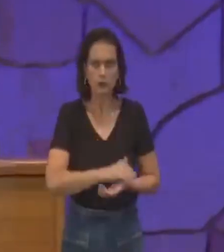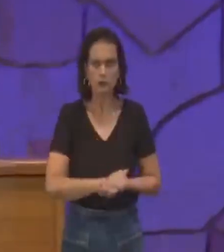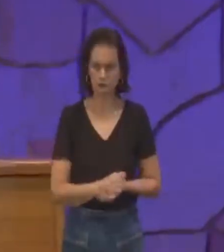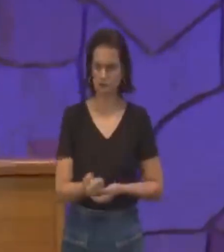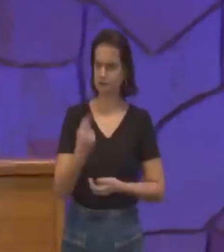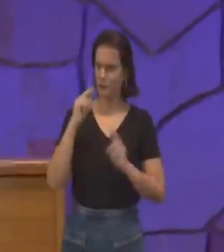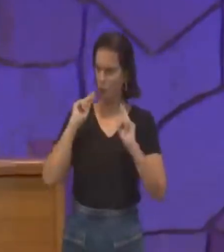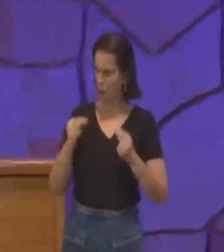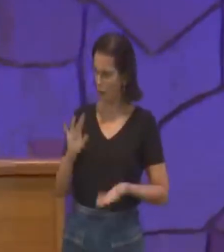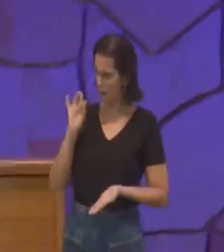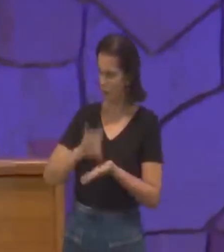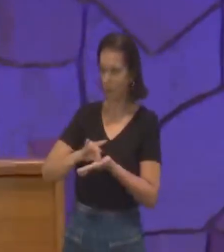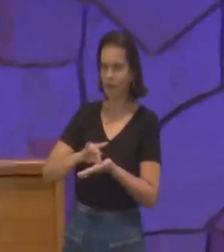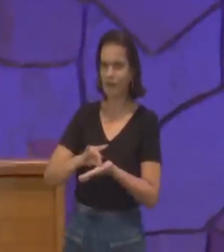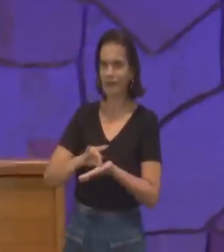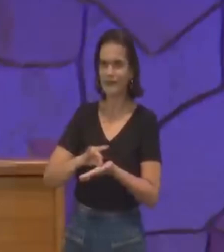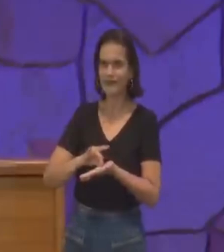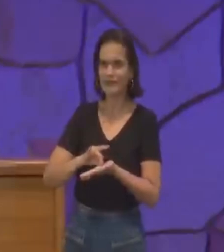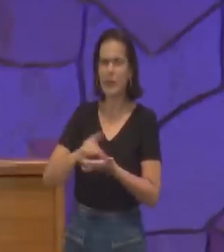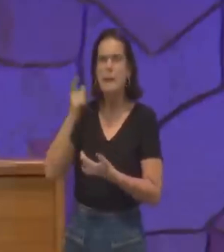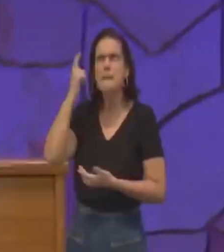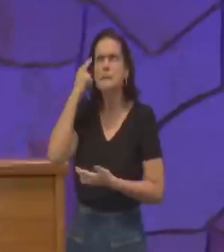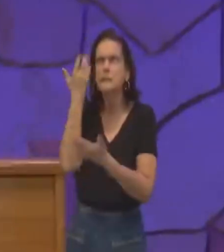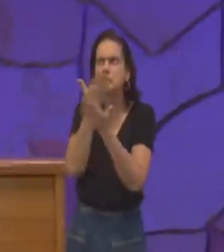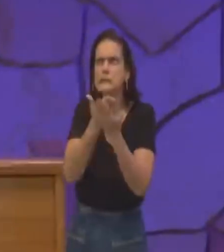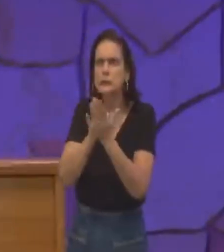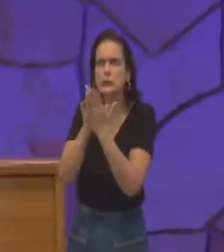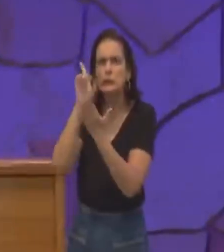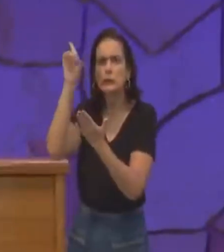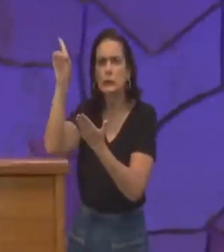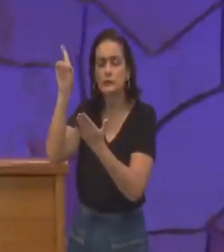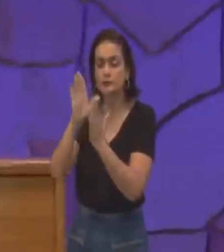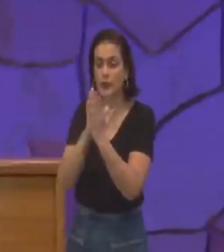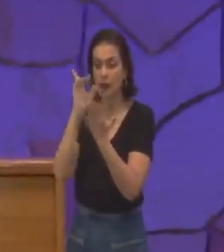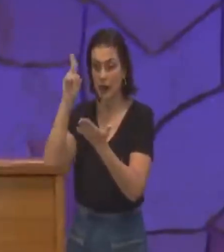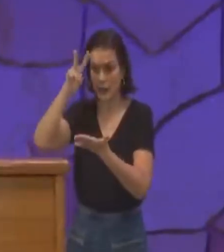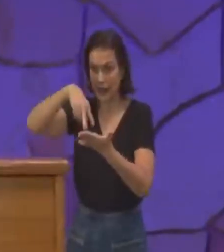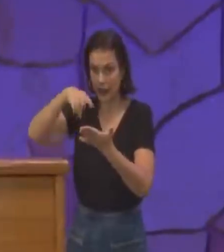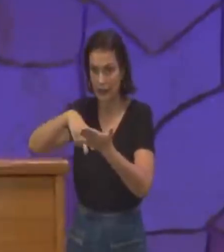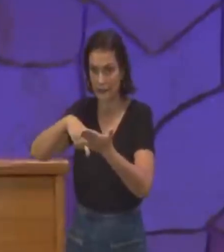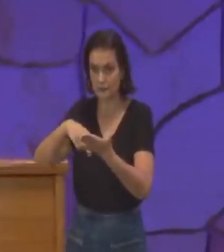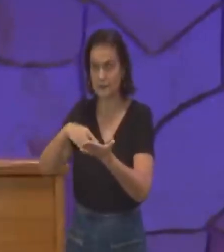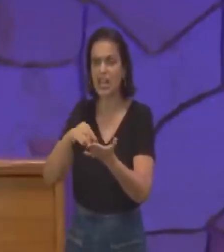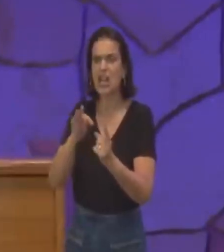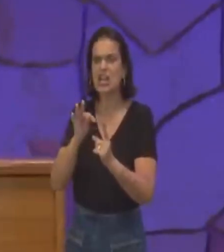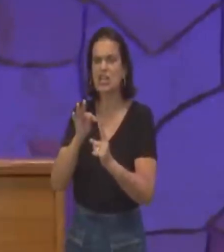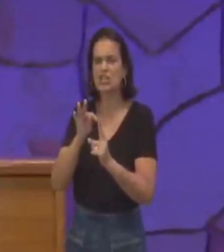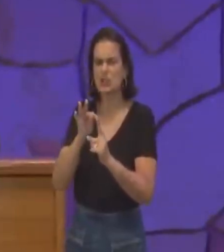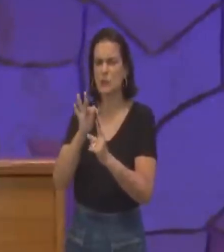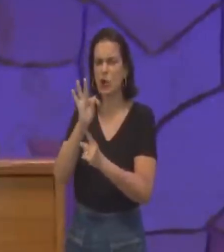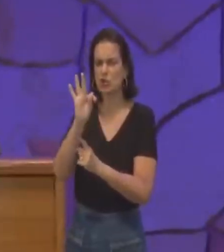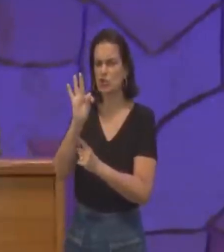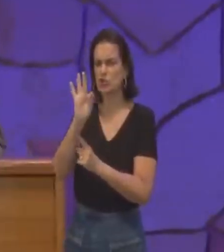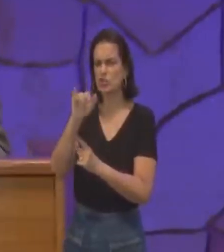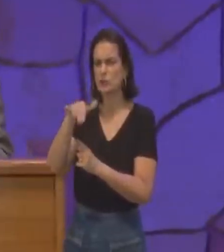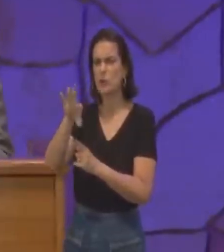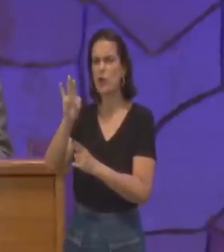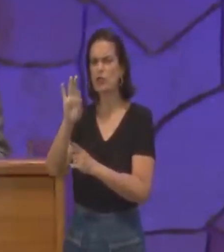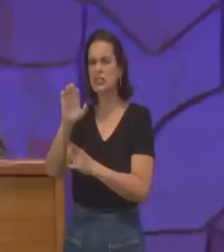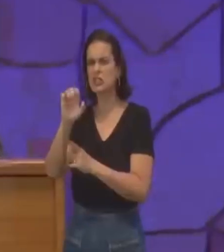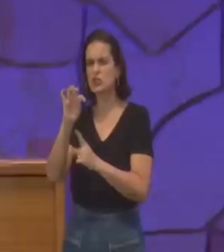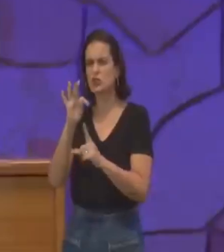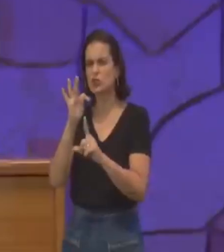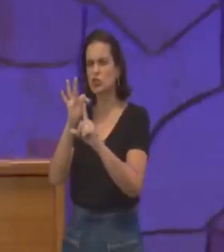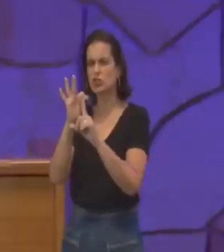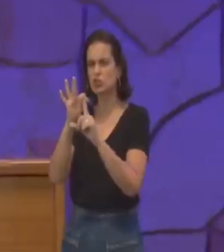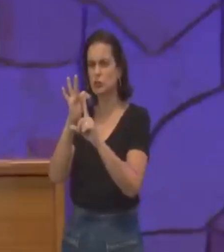nesta revelação de Deus. Para isso, veja o que a Bíblia diz, abra sua Bíblia, 2 Timóteo capítulo 3, o verso de número